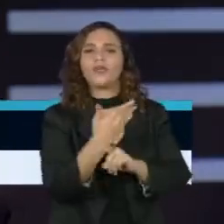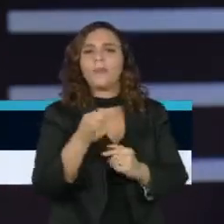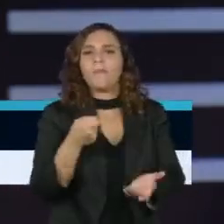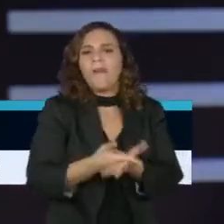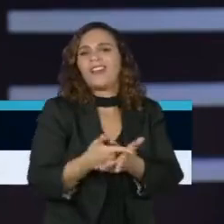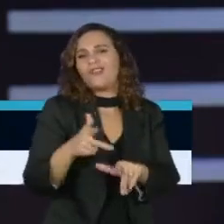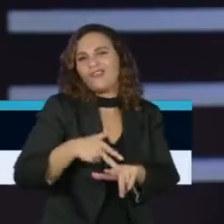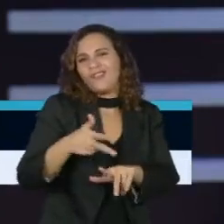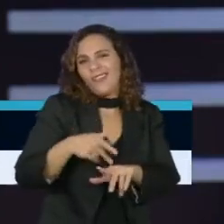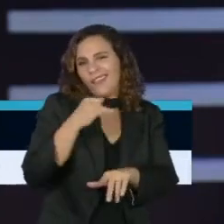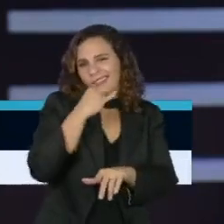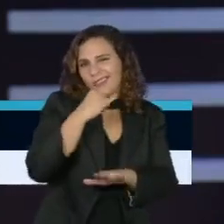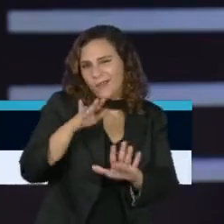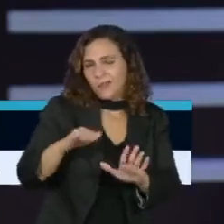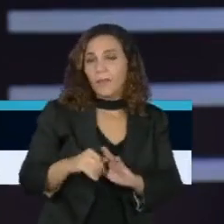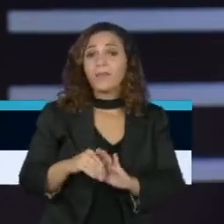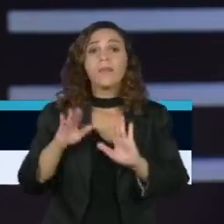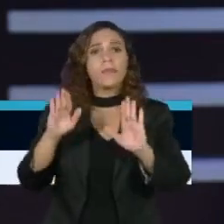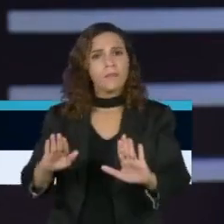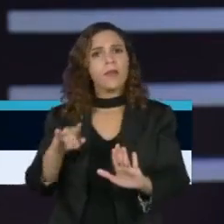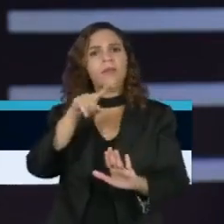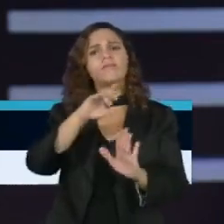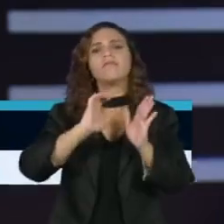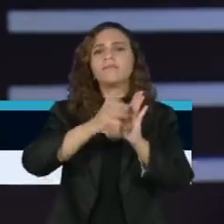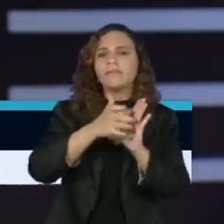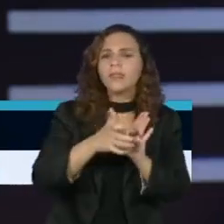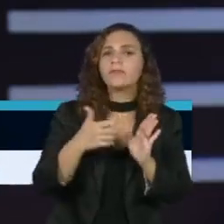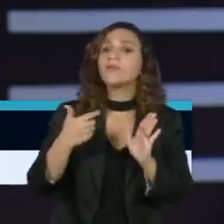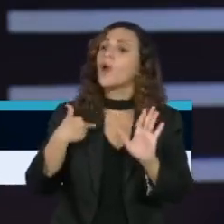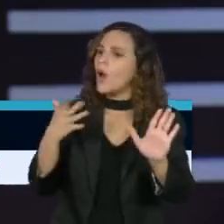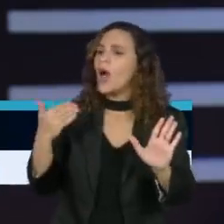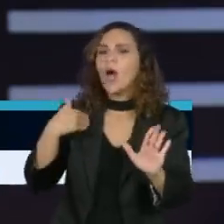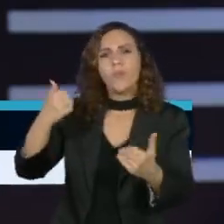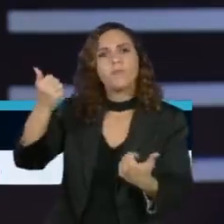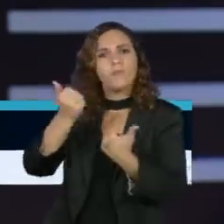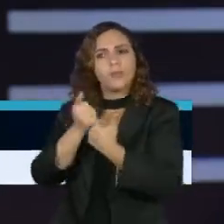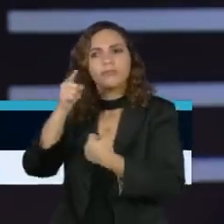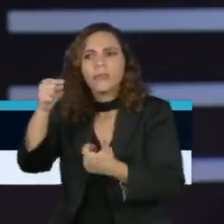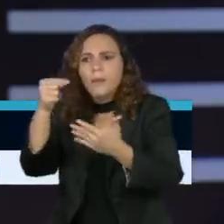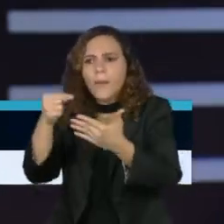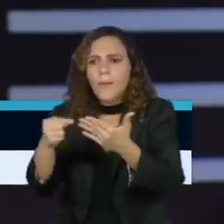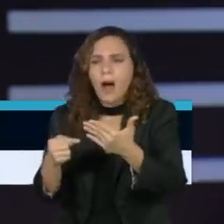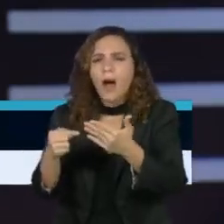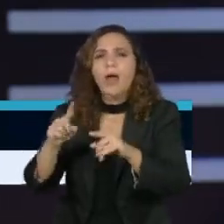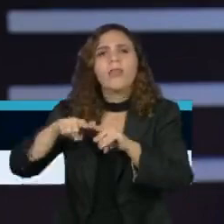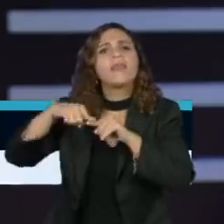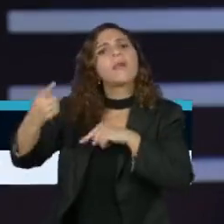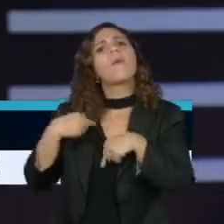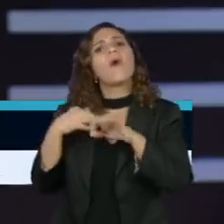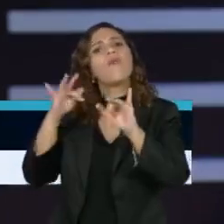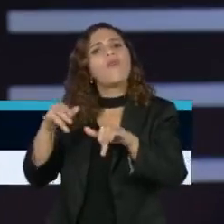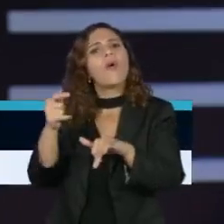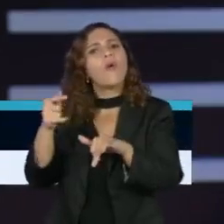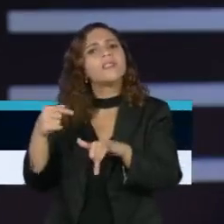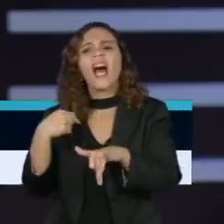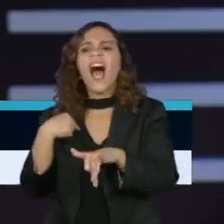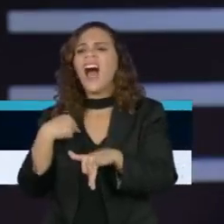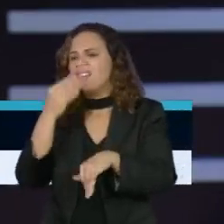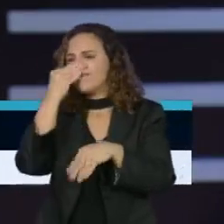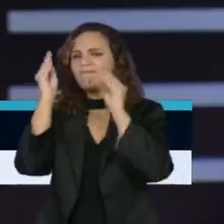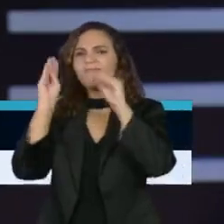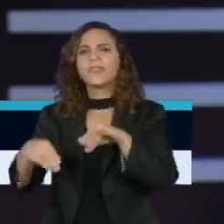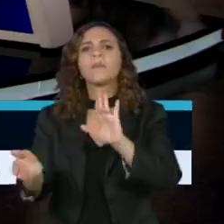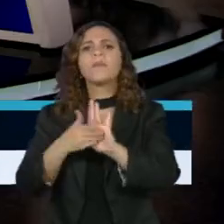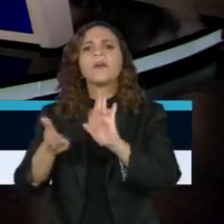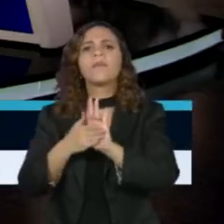Agora, ou seja, a pessoa está oferecendo para o eleitorado, olha, vou defender isso. E aí, no final do seu mandato, muda. Ou seja, um